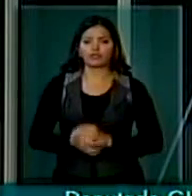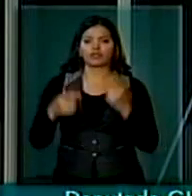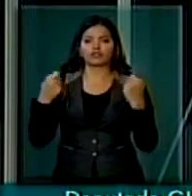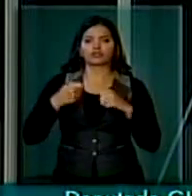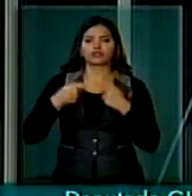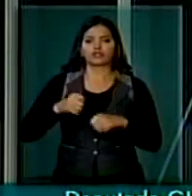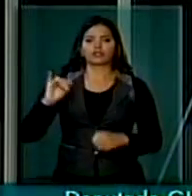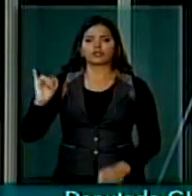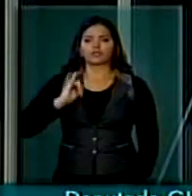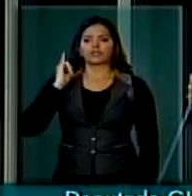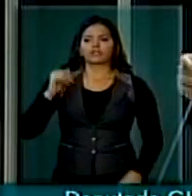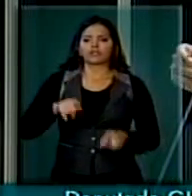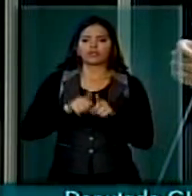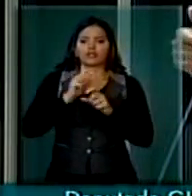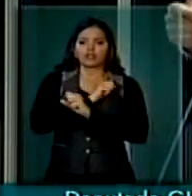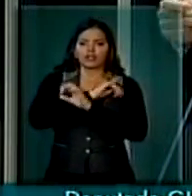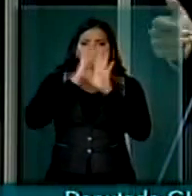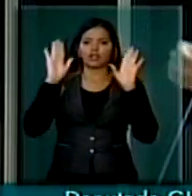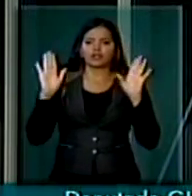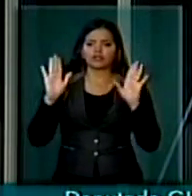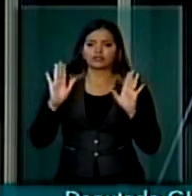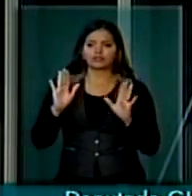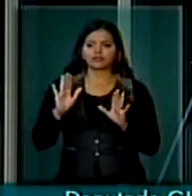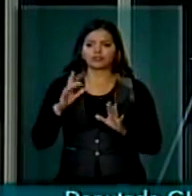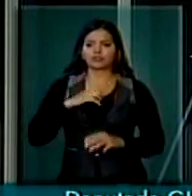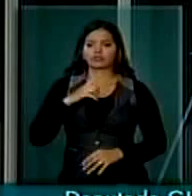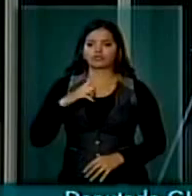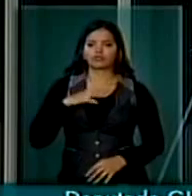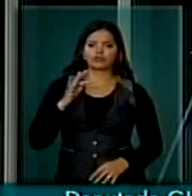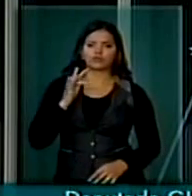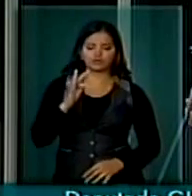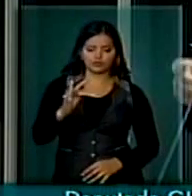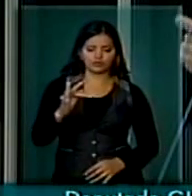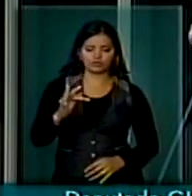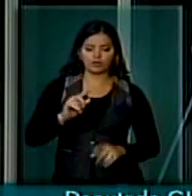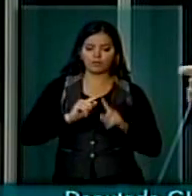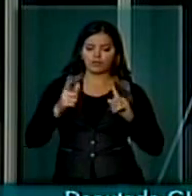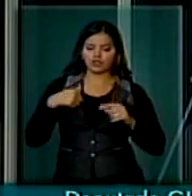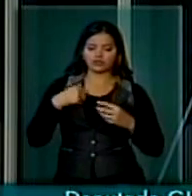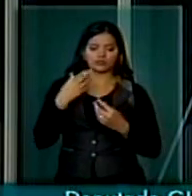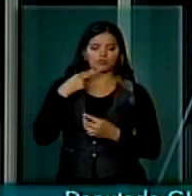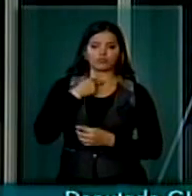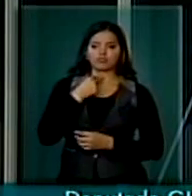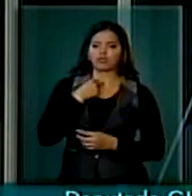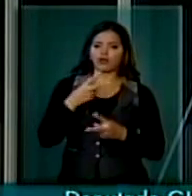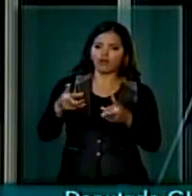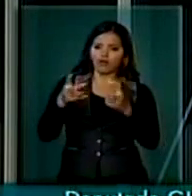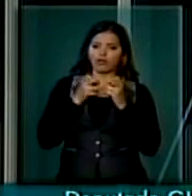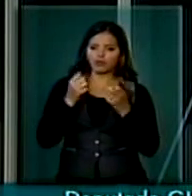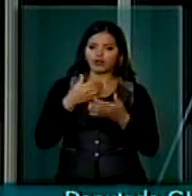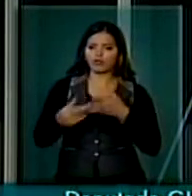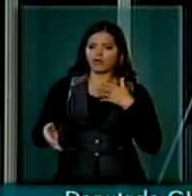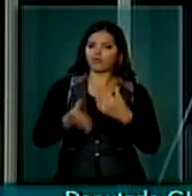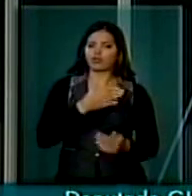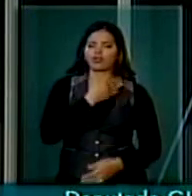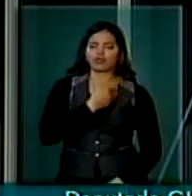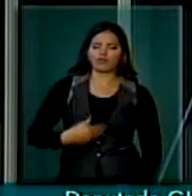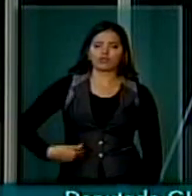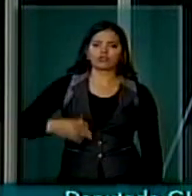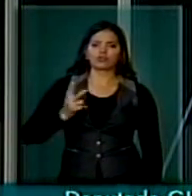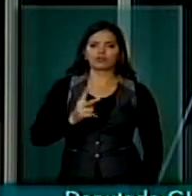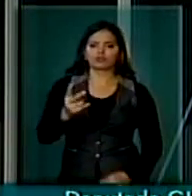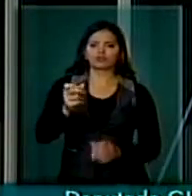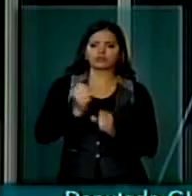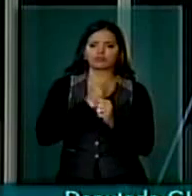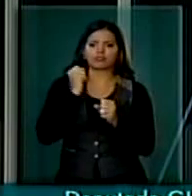e importante que se tenha clareza com relação ao futuro, mas não se pode cobrar de qualquer governante a continuação